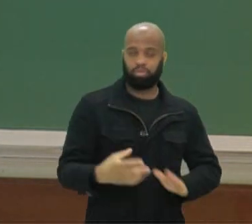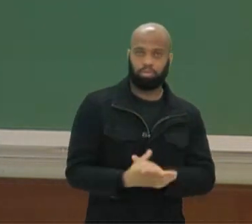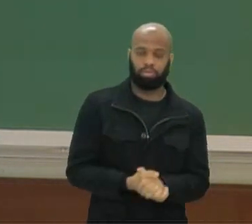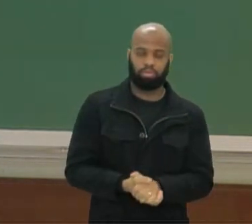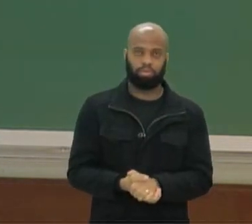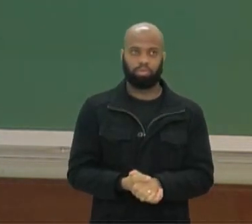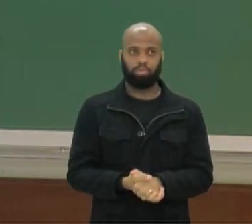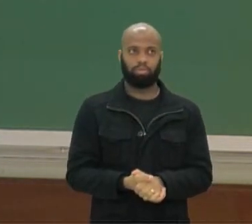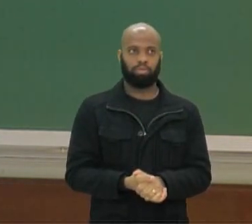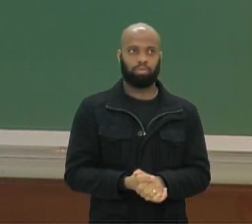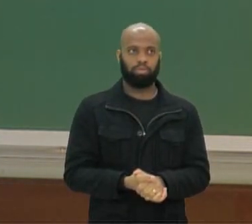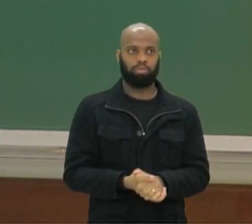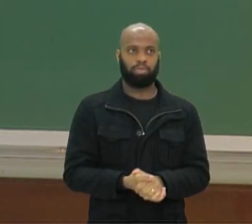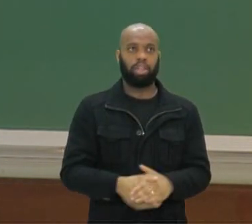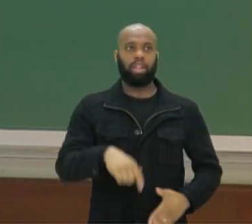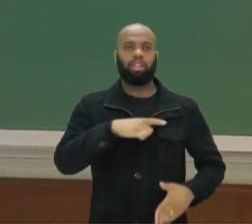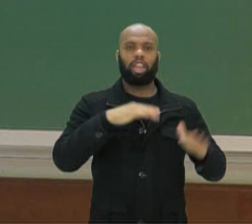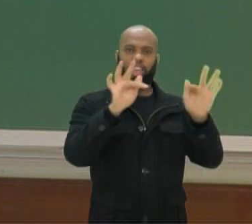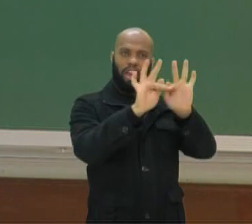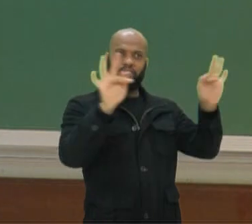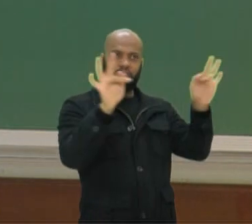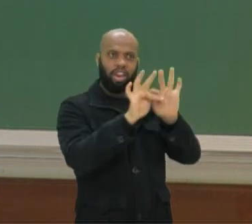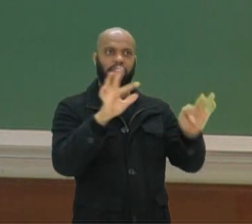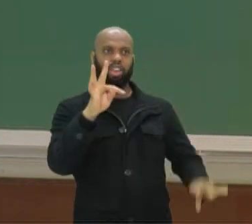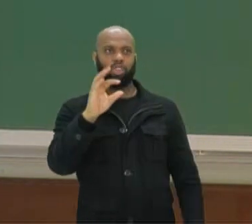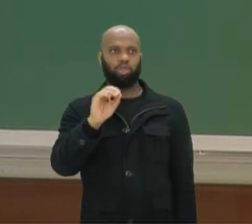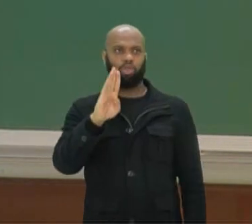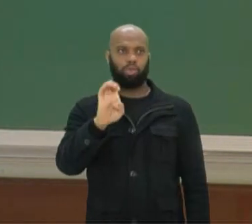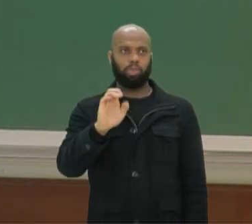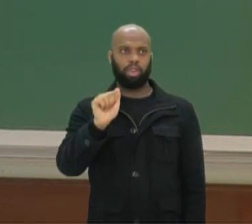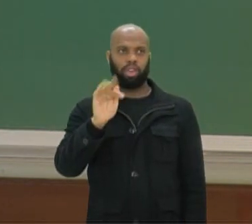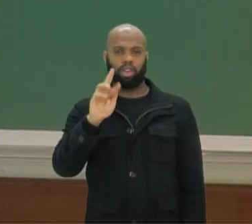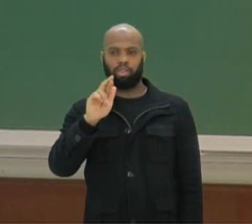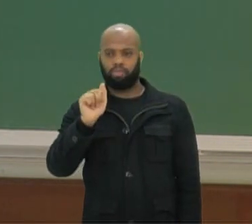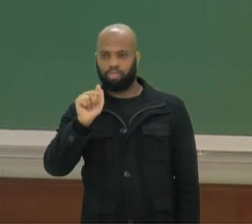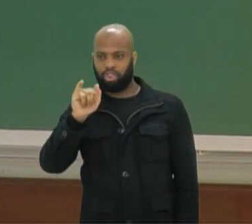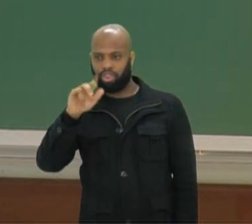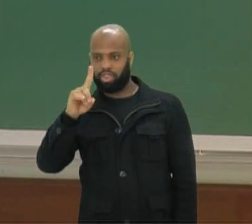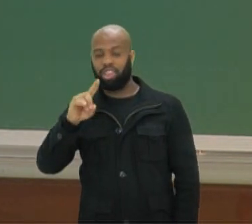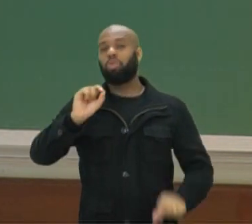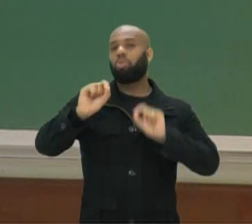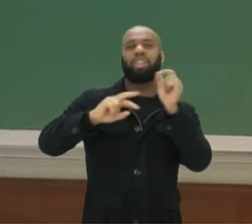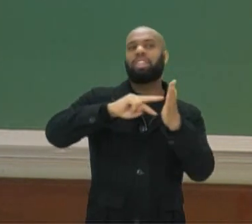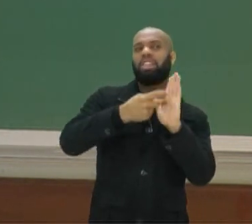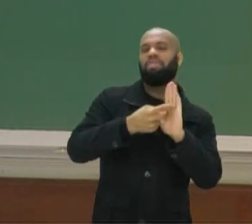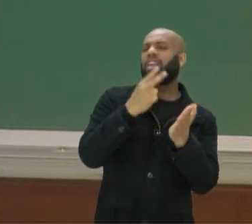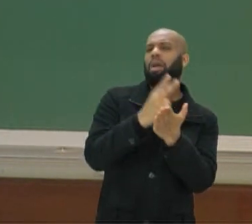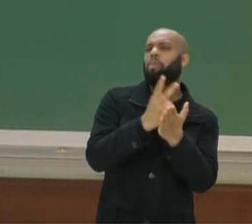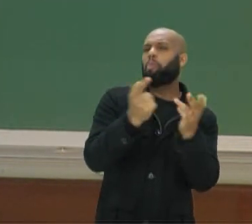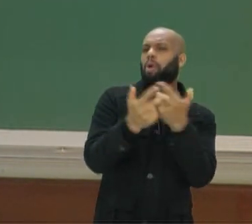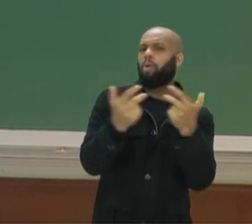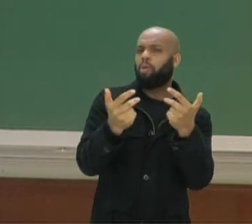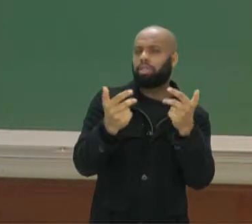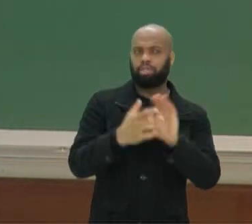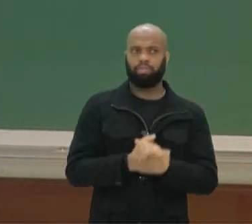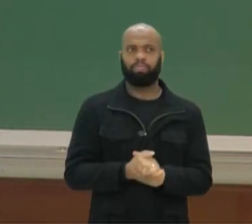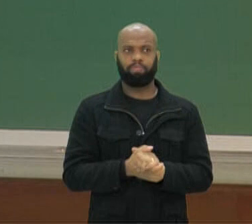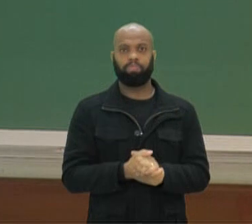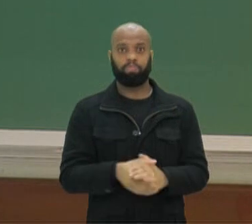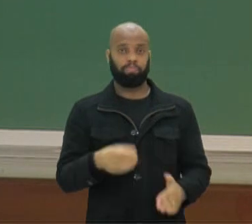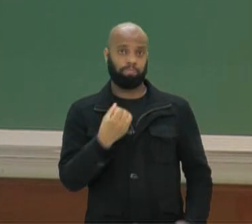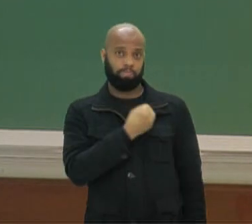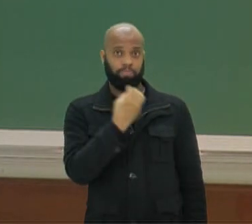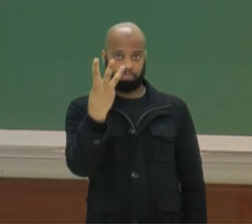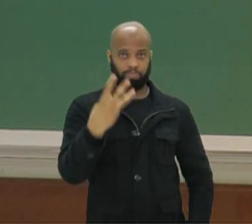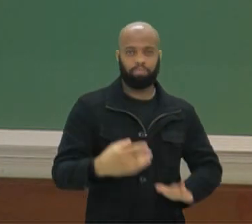is the same as. A expressão to be afraid é o mesmo que? Uma das duas alternativas aqui. 3. Which word